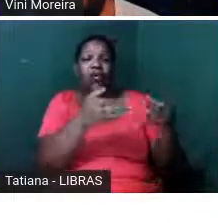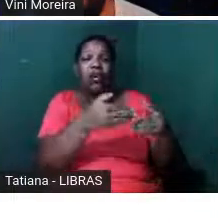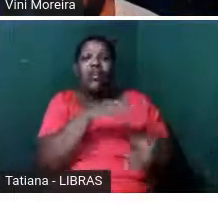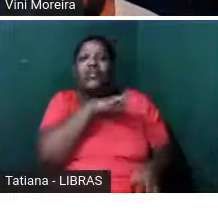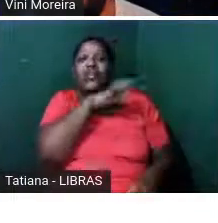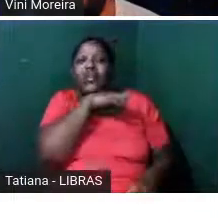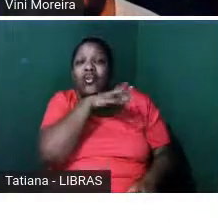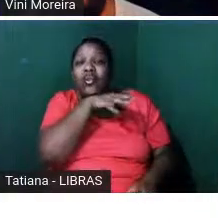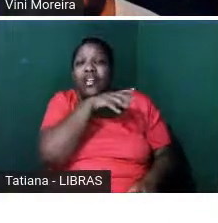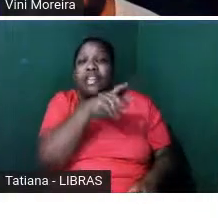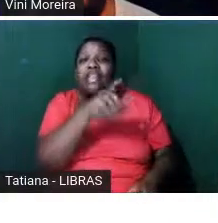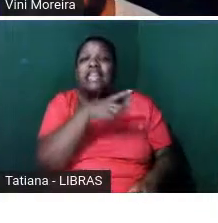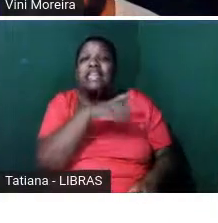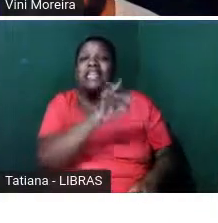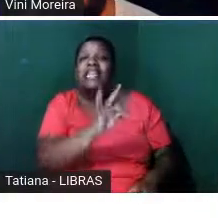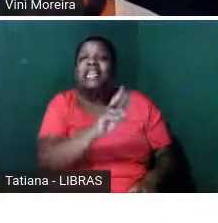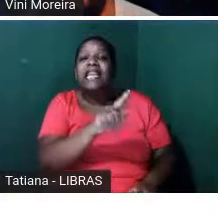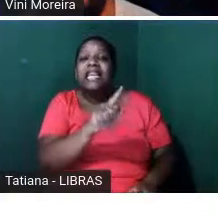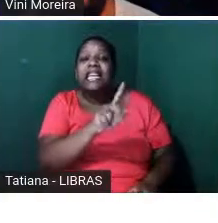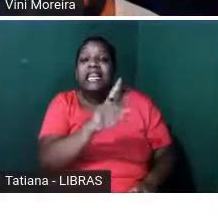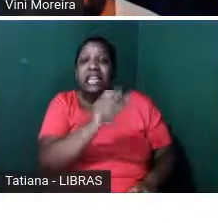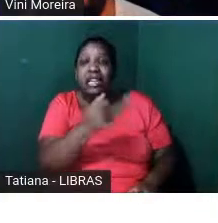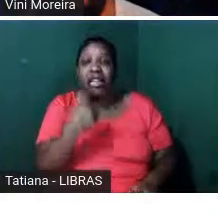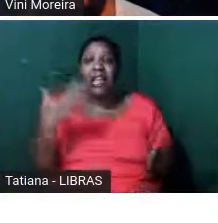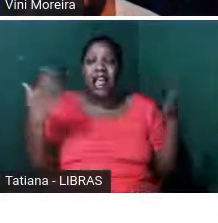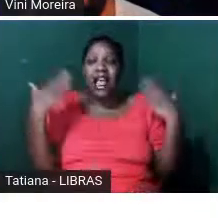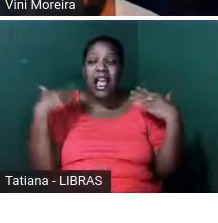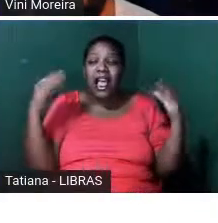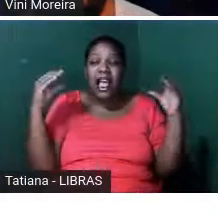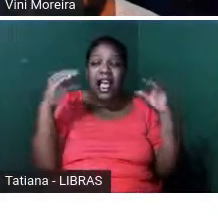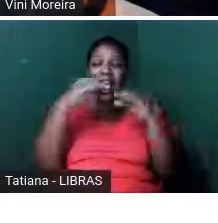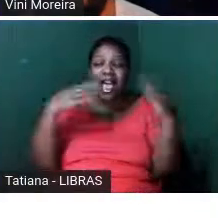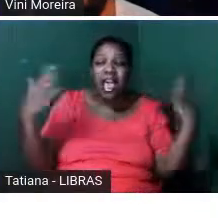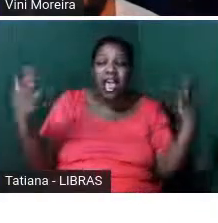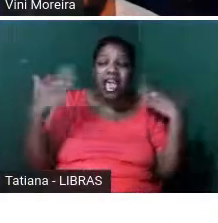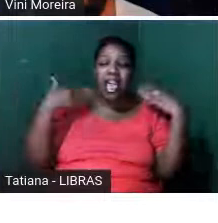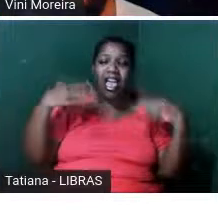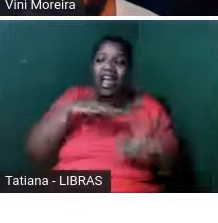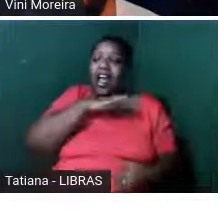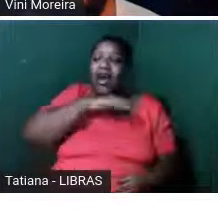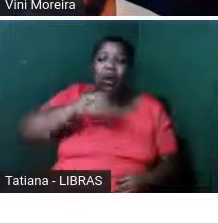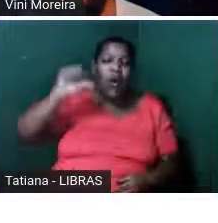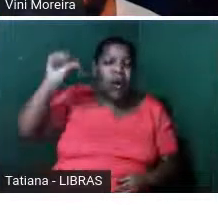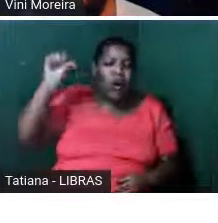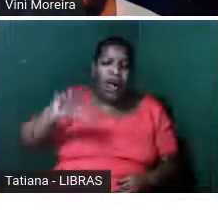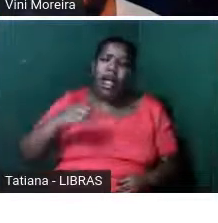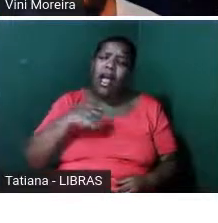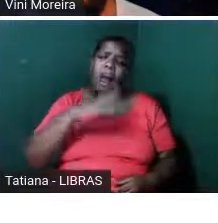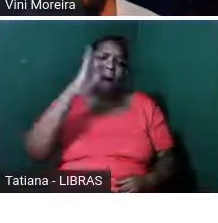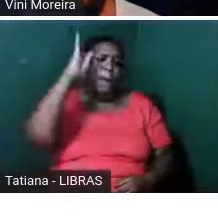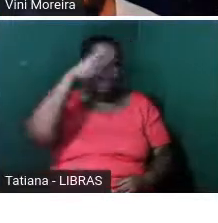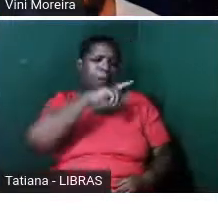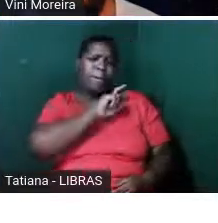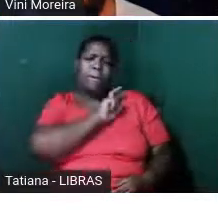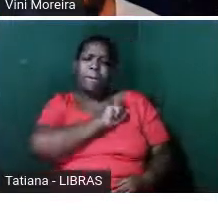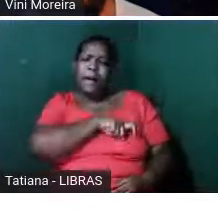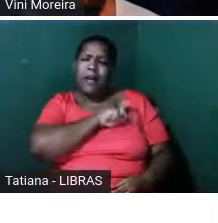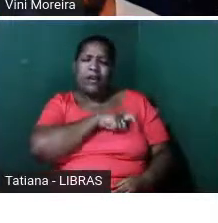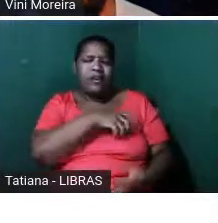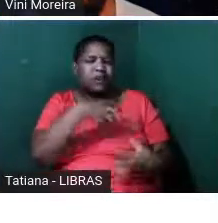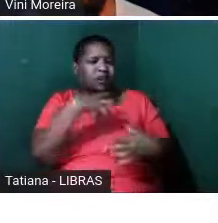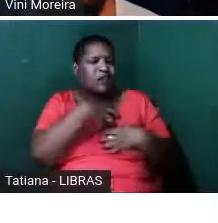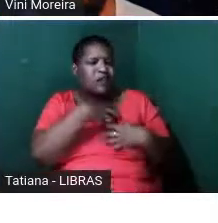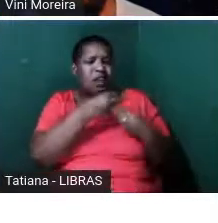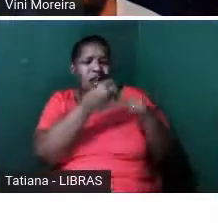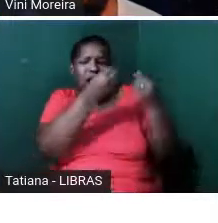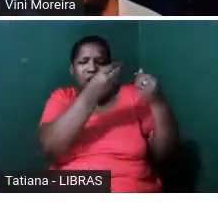Teresina região Nordeste do Brasil calor que ela passa é horroroso é uma maldade é uma insensibilidade